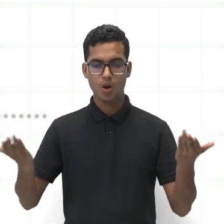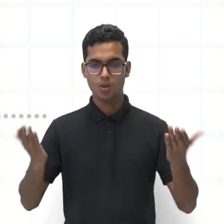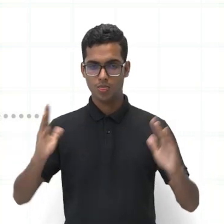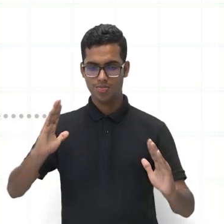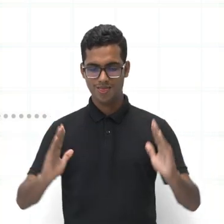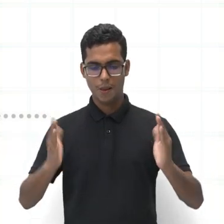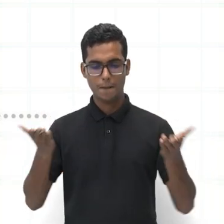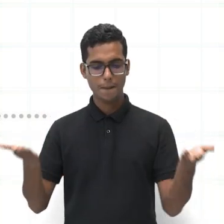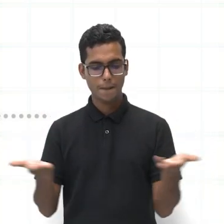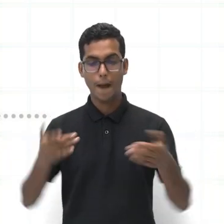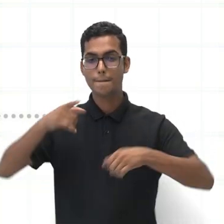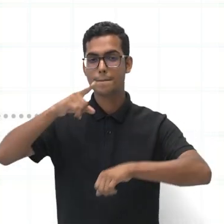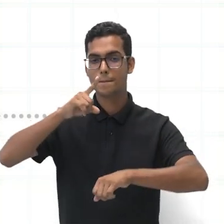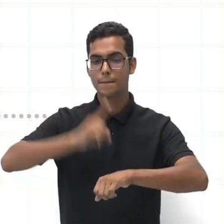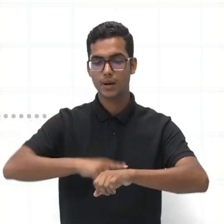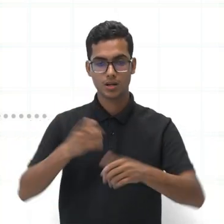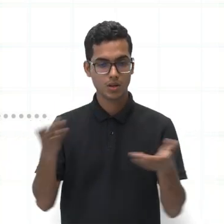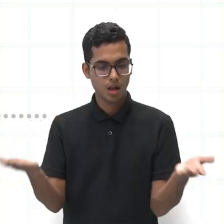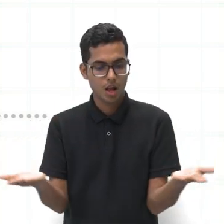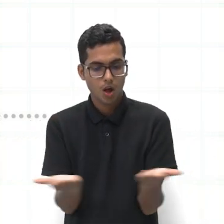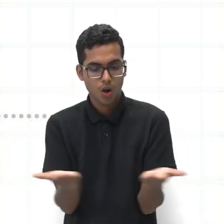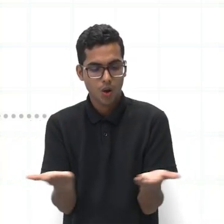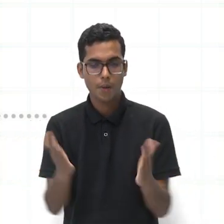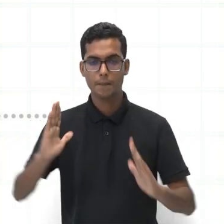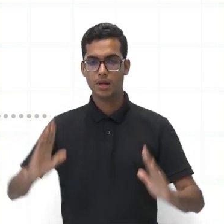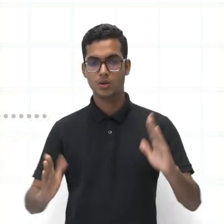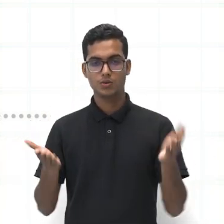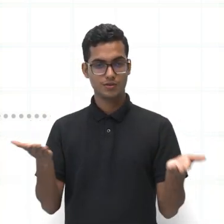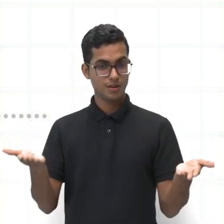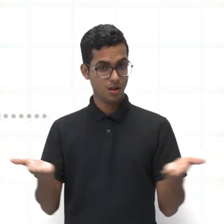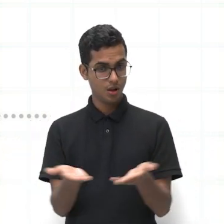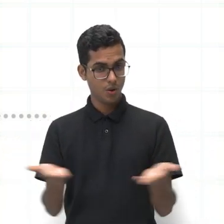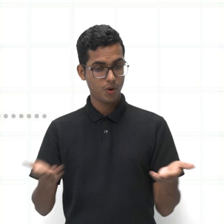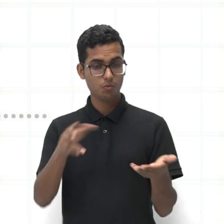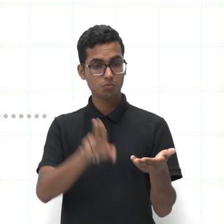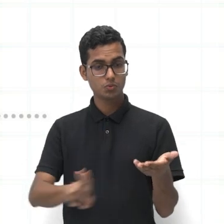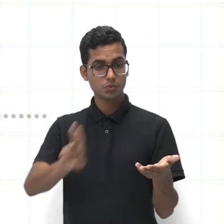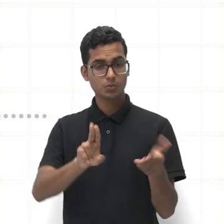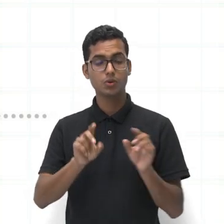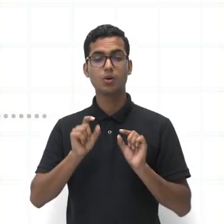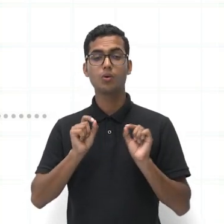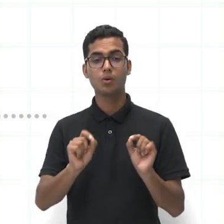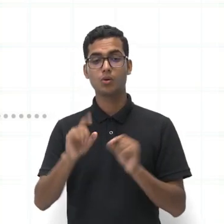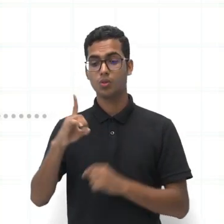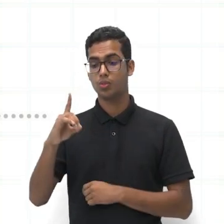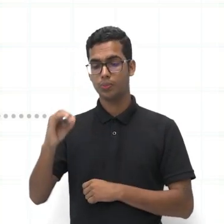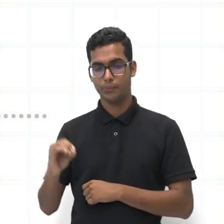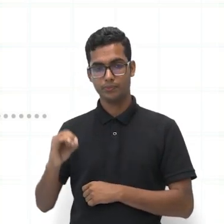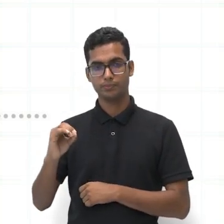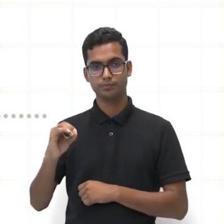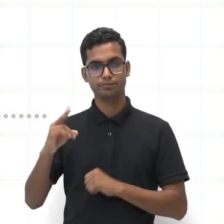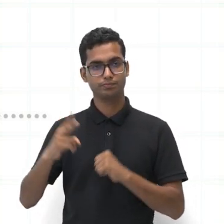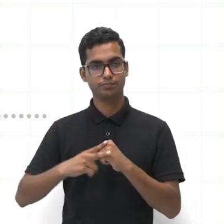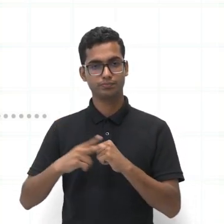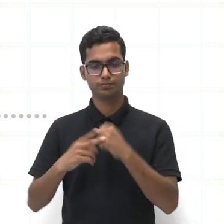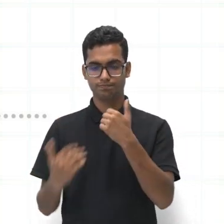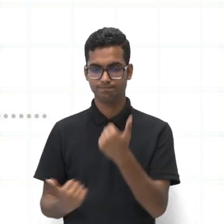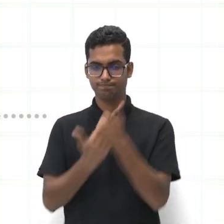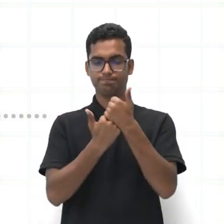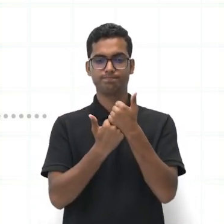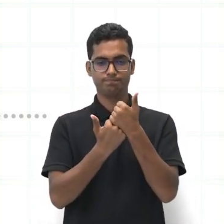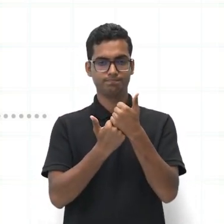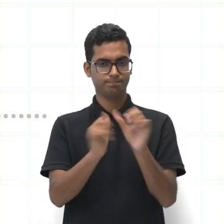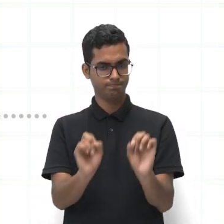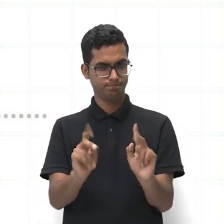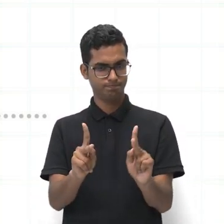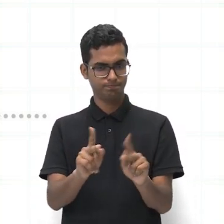simple present, eu vou utilizar do, que é o auxiliar. Lembrando que você não vai traduzir esse